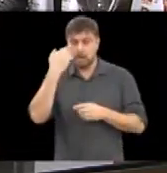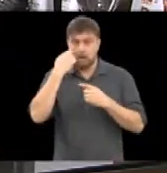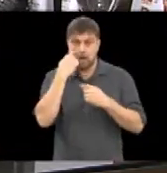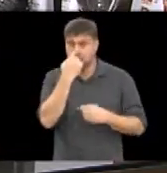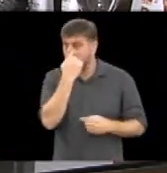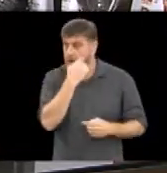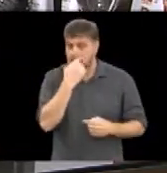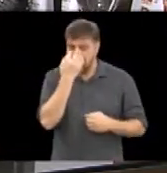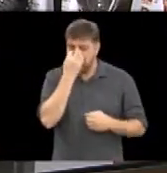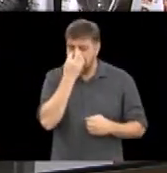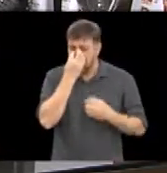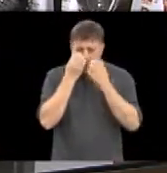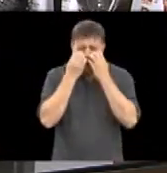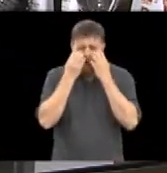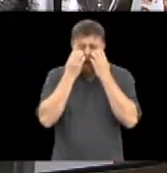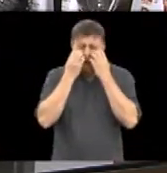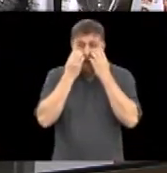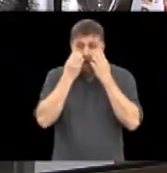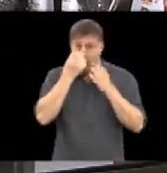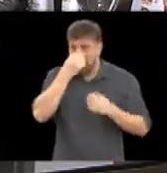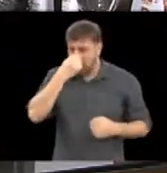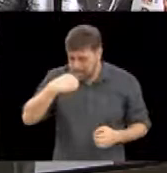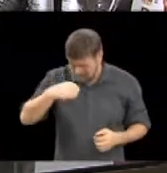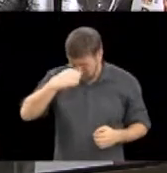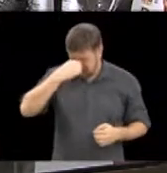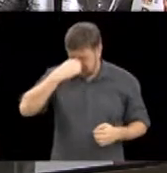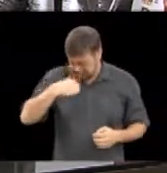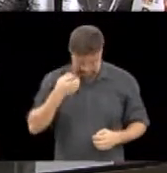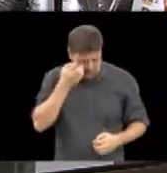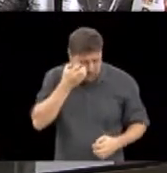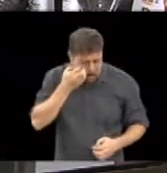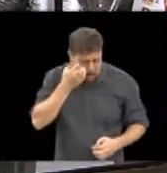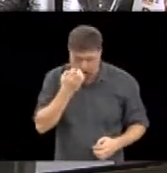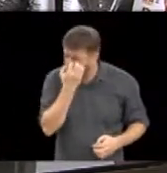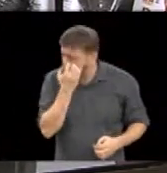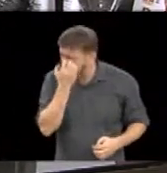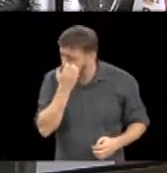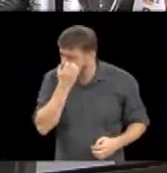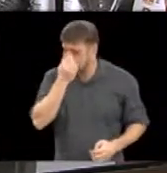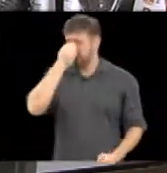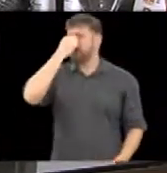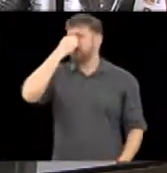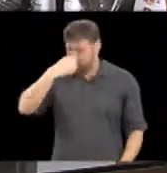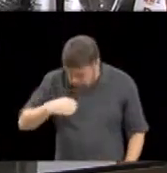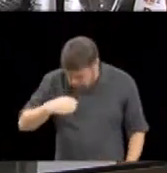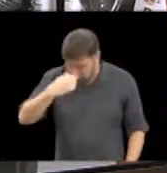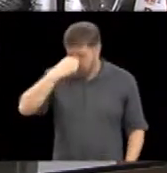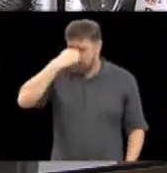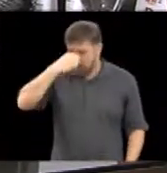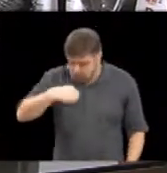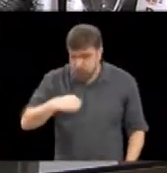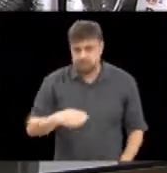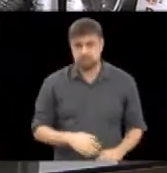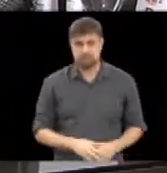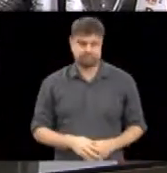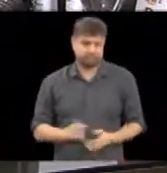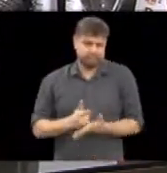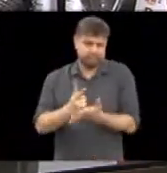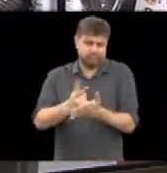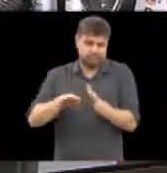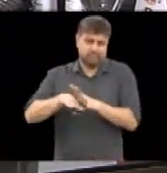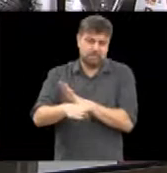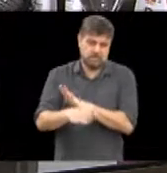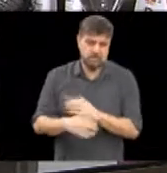dentro da mucosa nasal, que é edema, coceira, espirro,